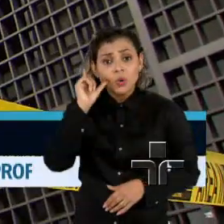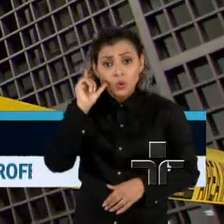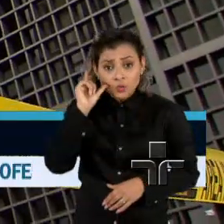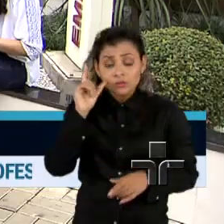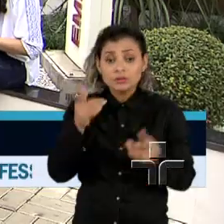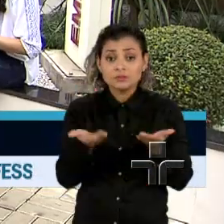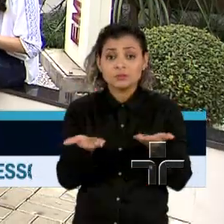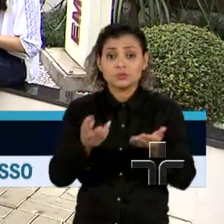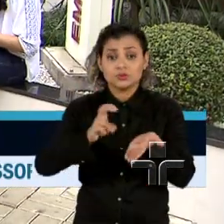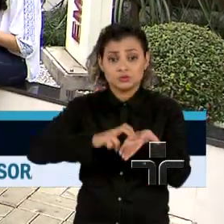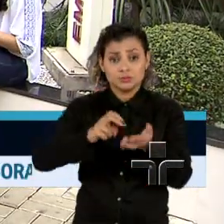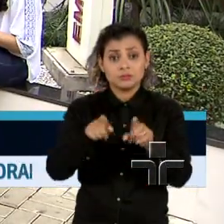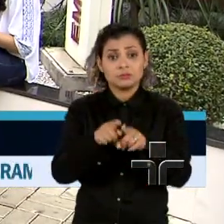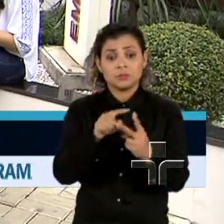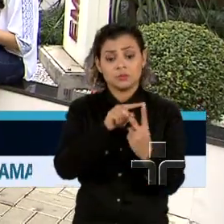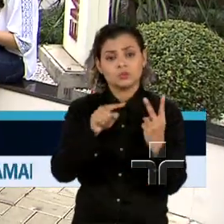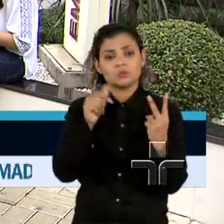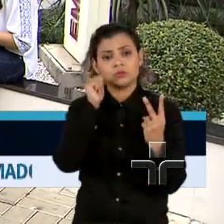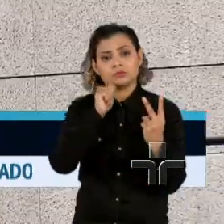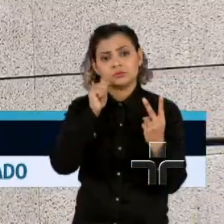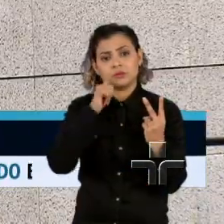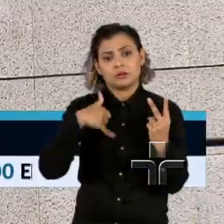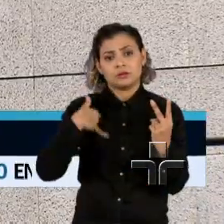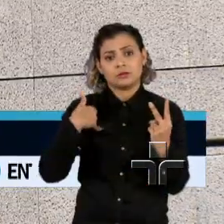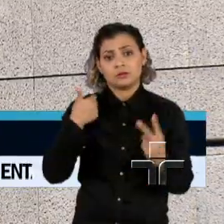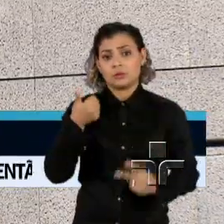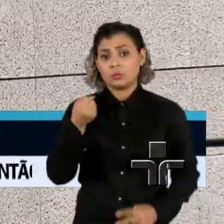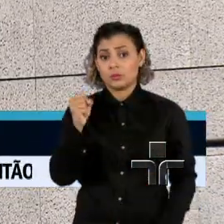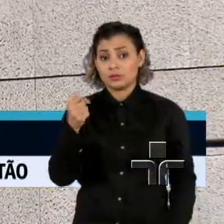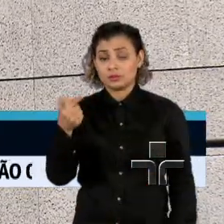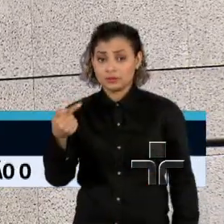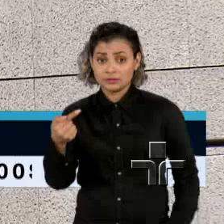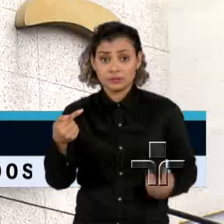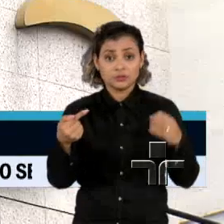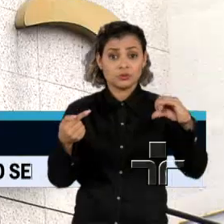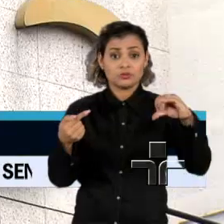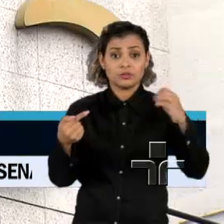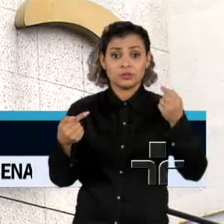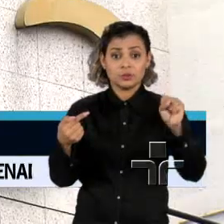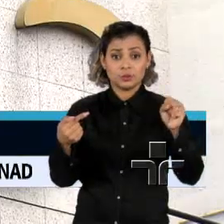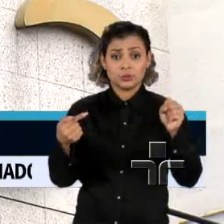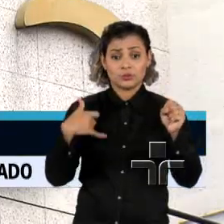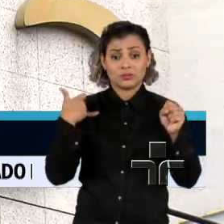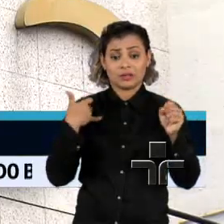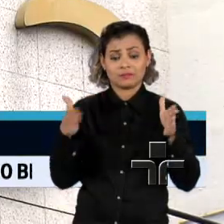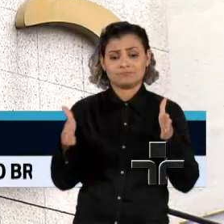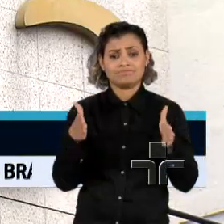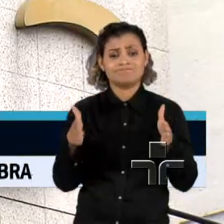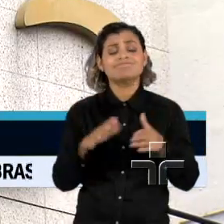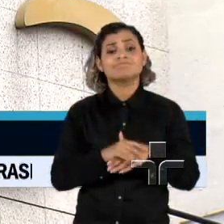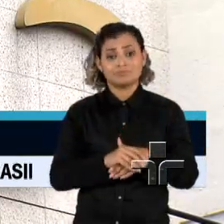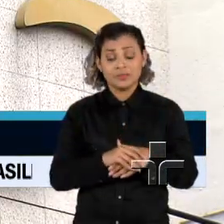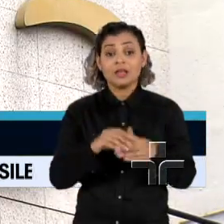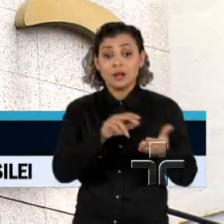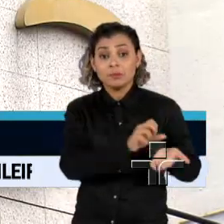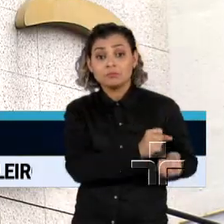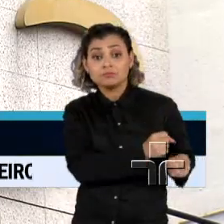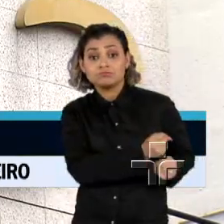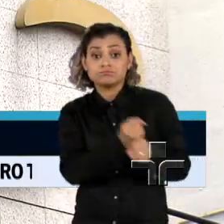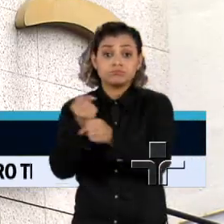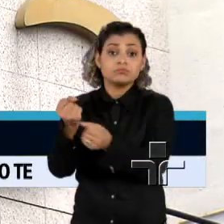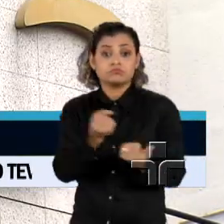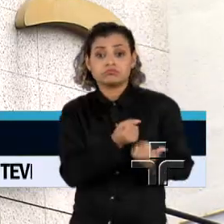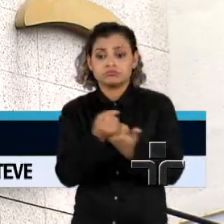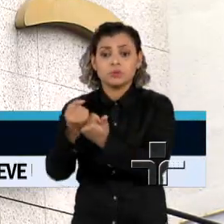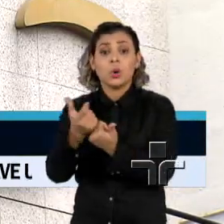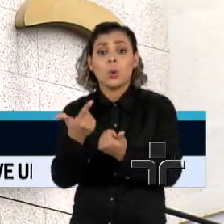manhã de hoje, são de duas pacientes com 87 e 98 anos. Elas haviam sido transferidas para os hospitais